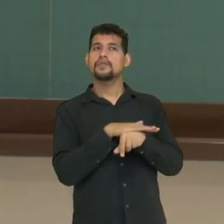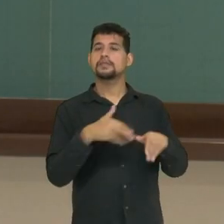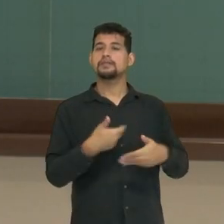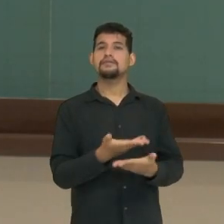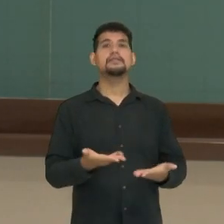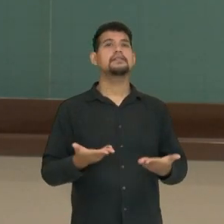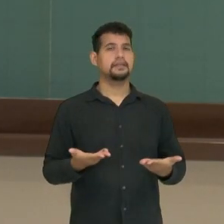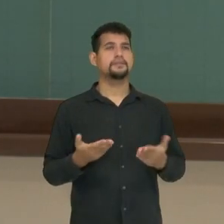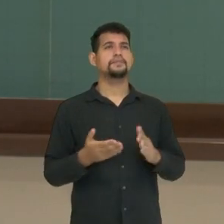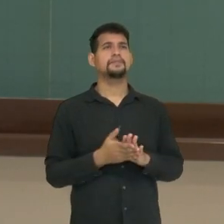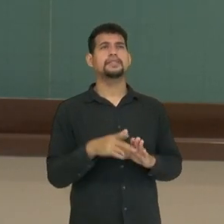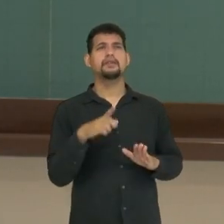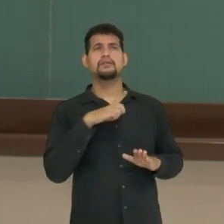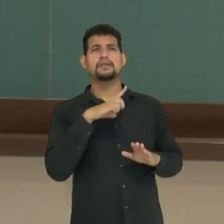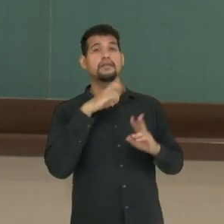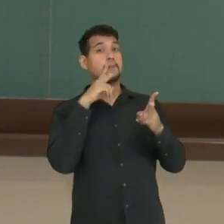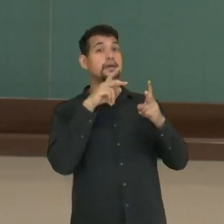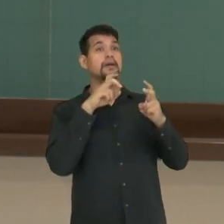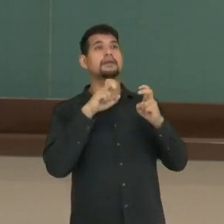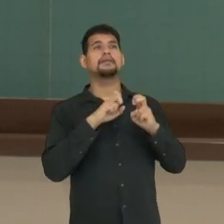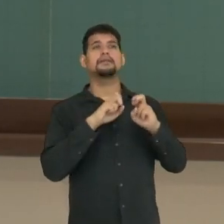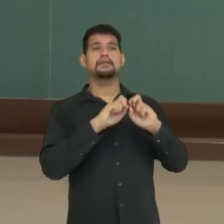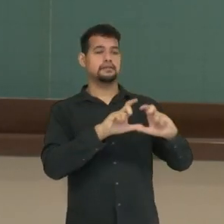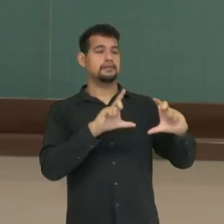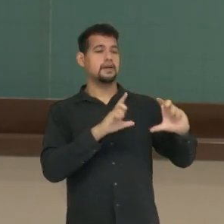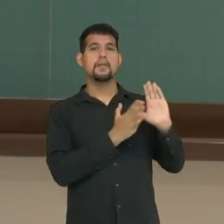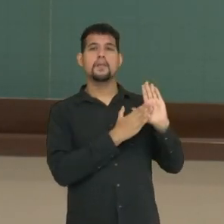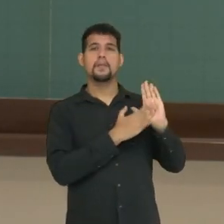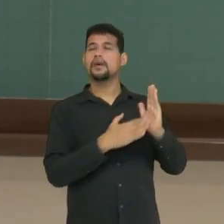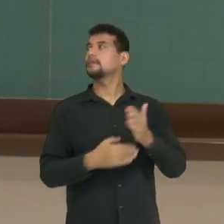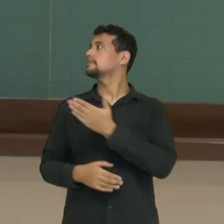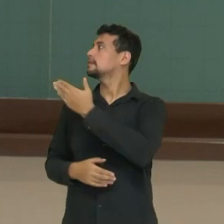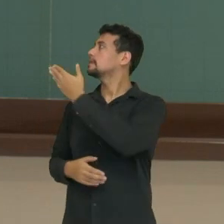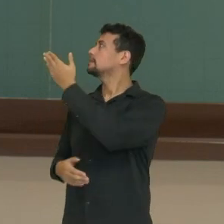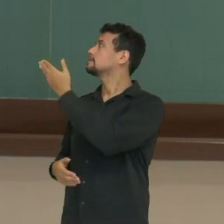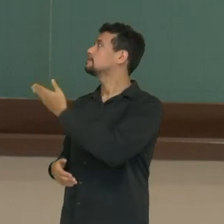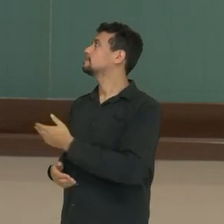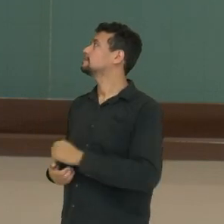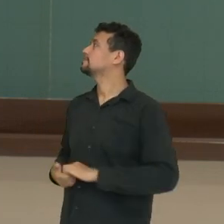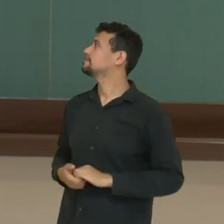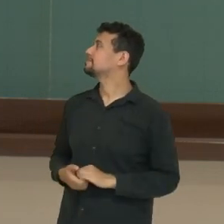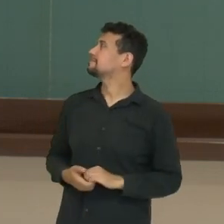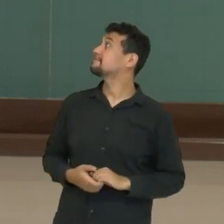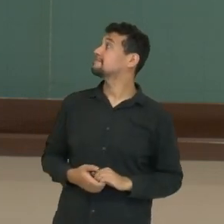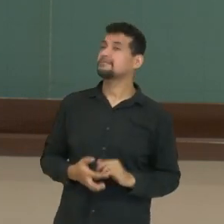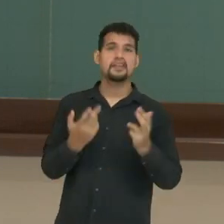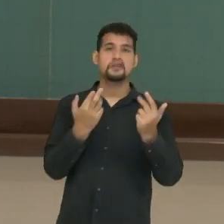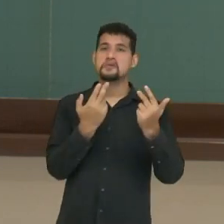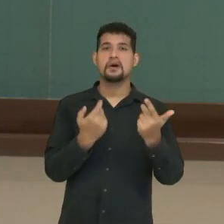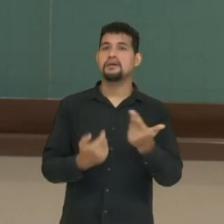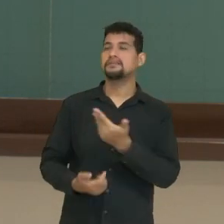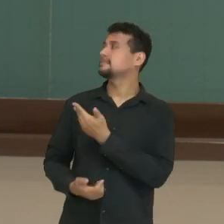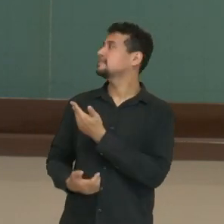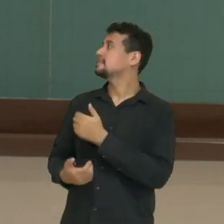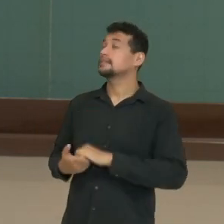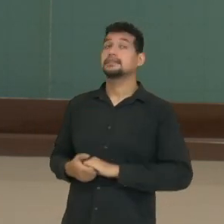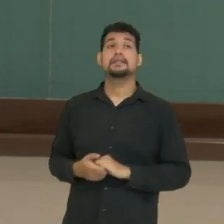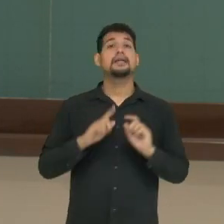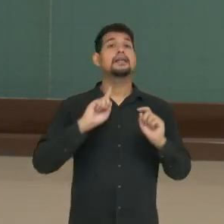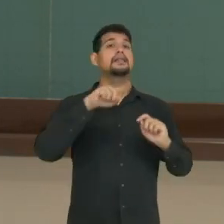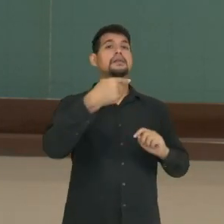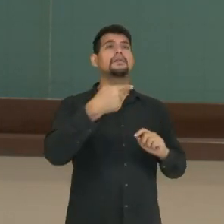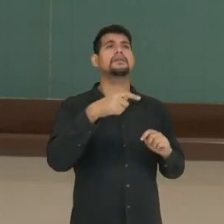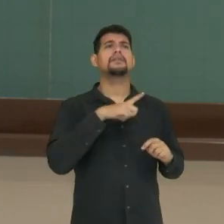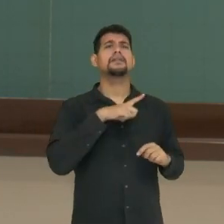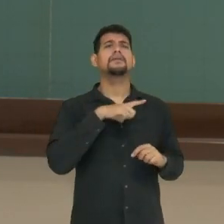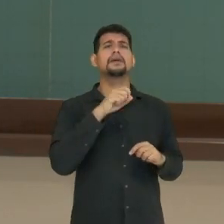vocês. Então você vai ver esta proposta aqui, ó, exatamente como está aqui, e aí você vai